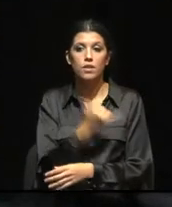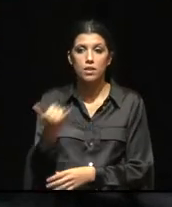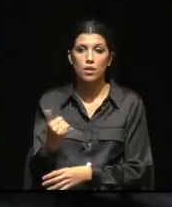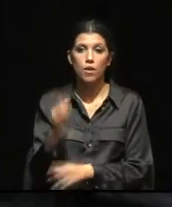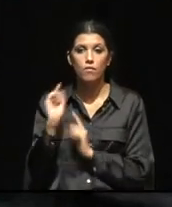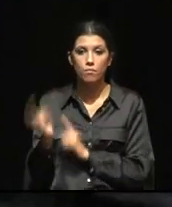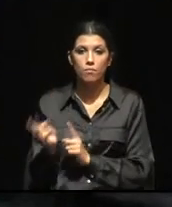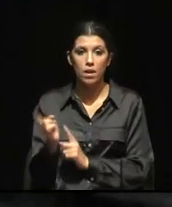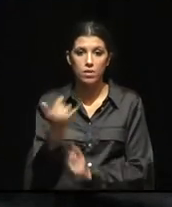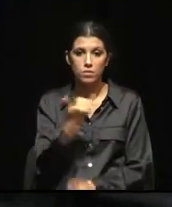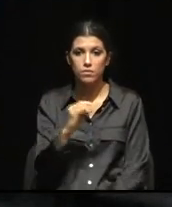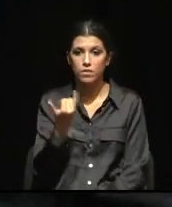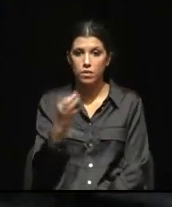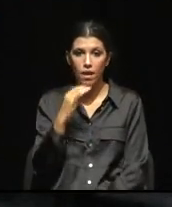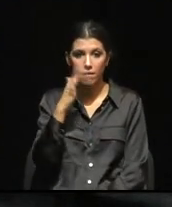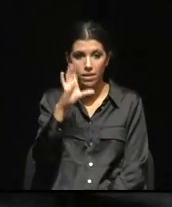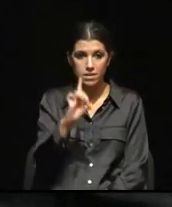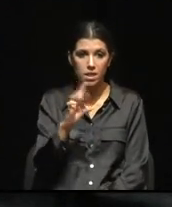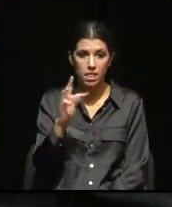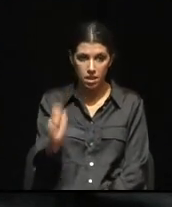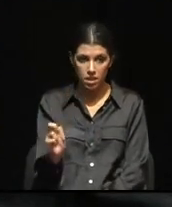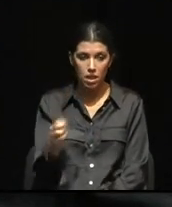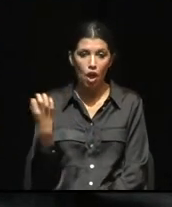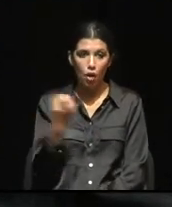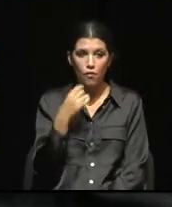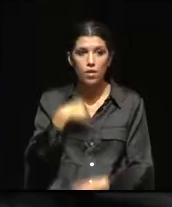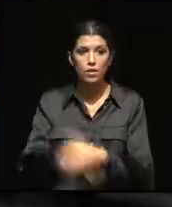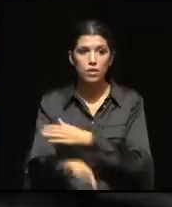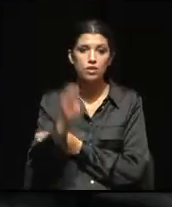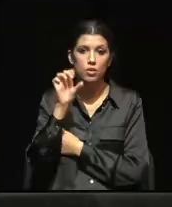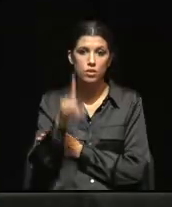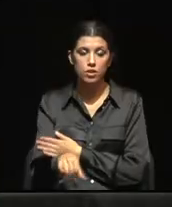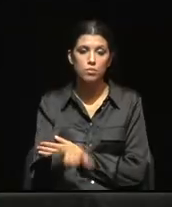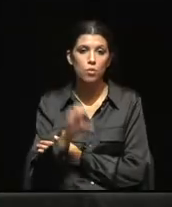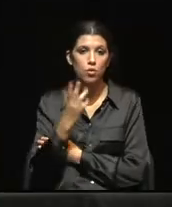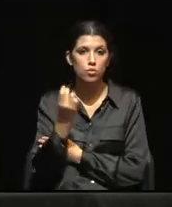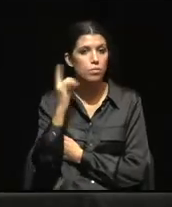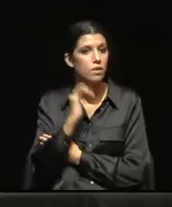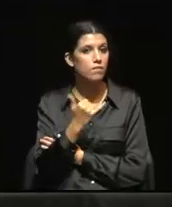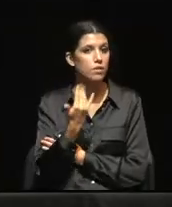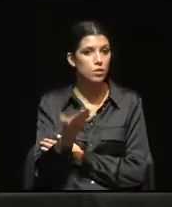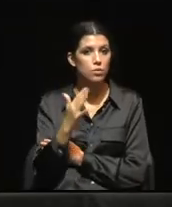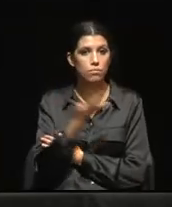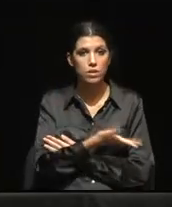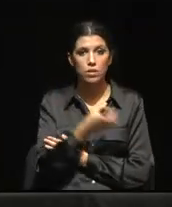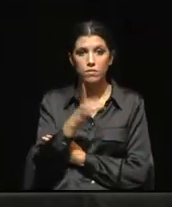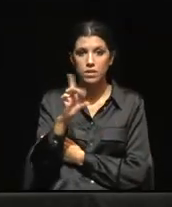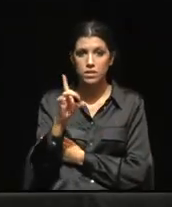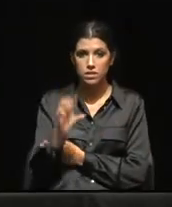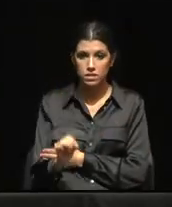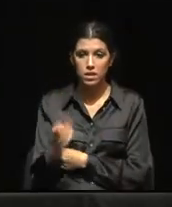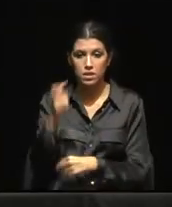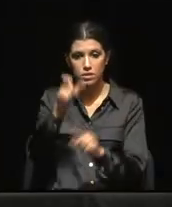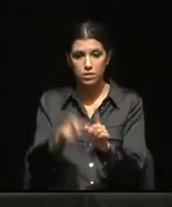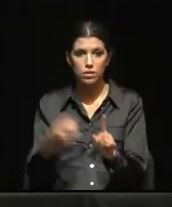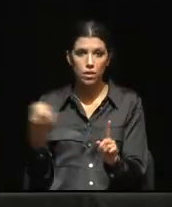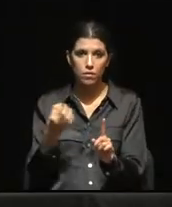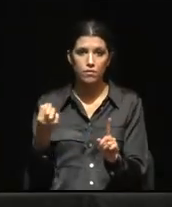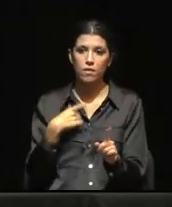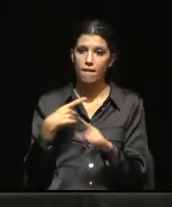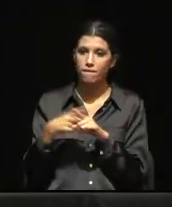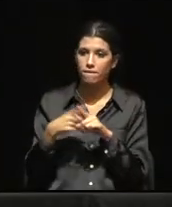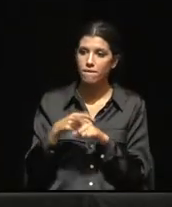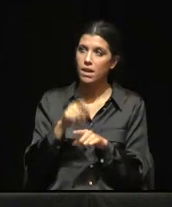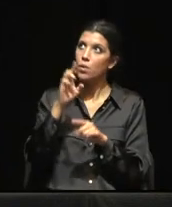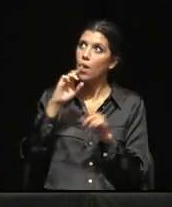2024 aos 63 anos nascido em Lisboa a 21 de outubro de 1960 Mário par desde sempre se sentiu atraído